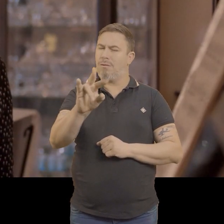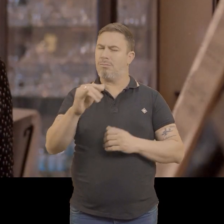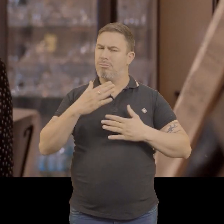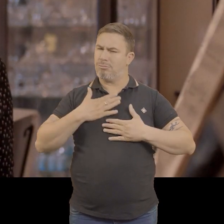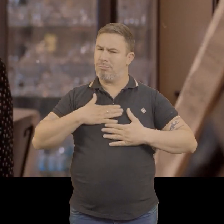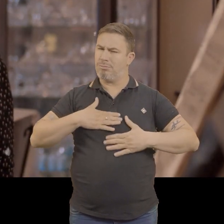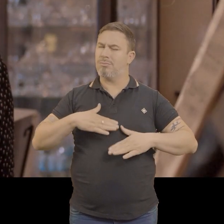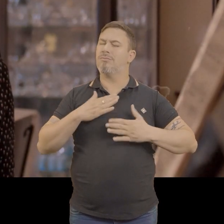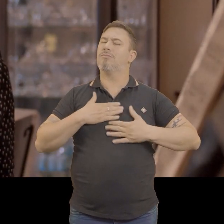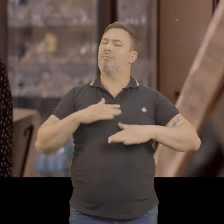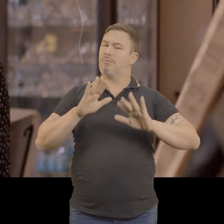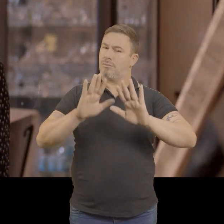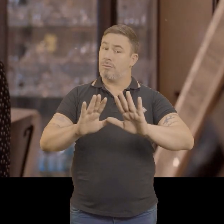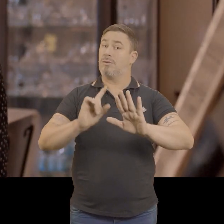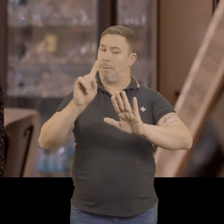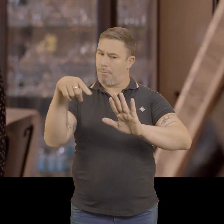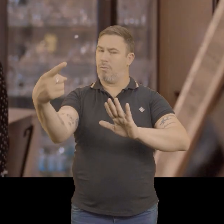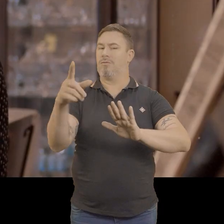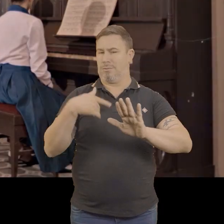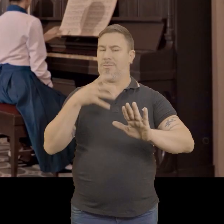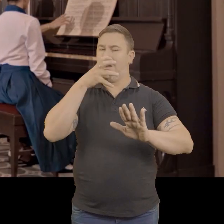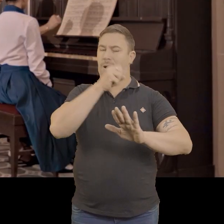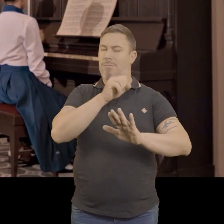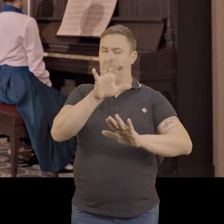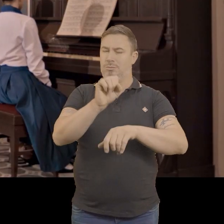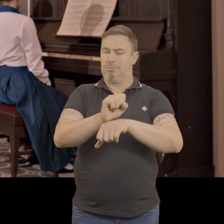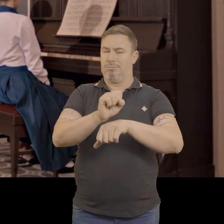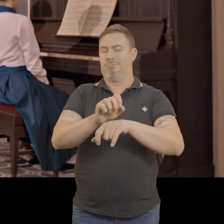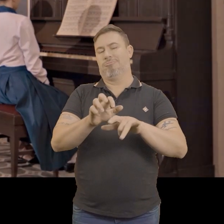leve e conforme nós vamos aumentando. Vamos lá.